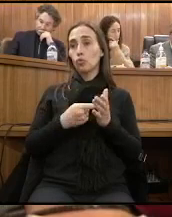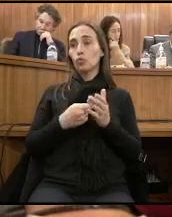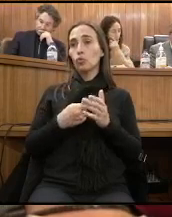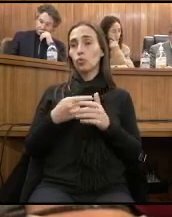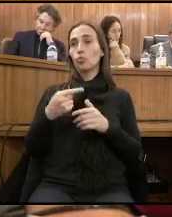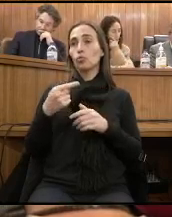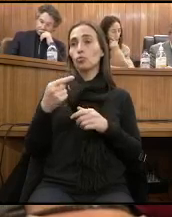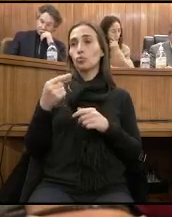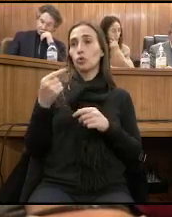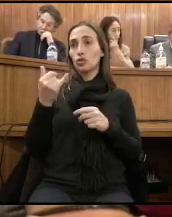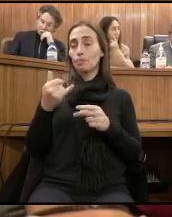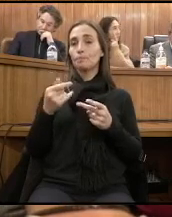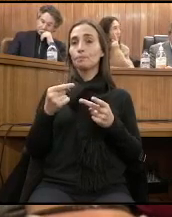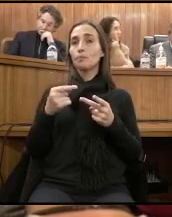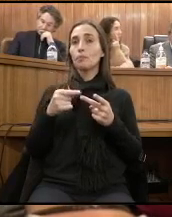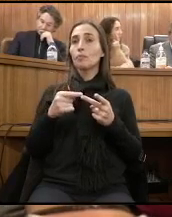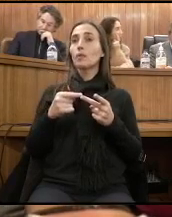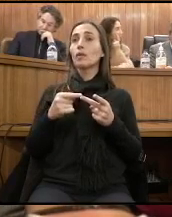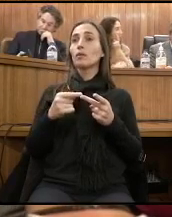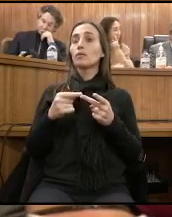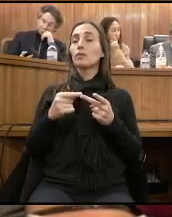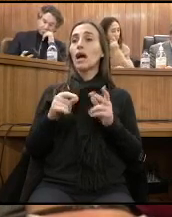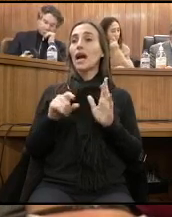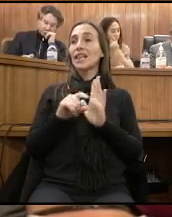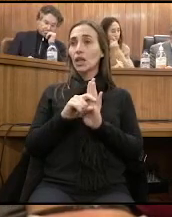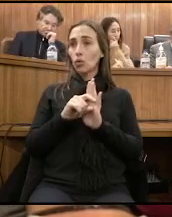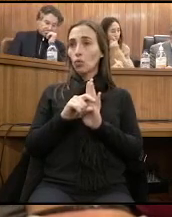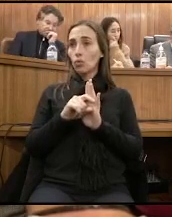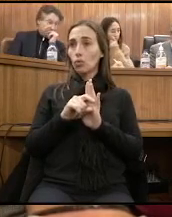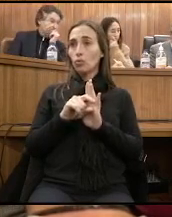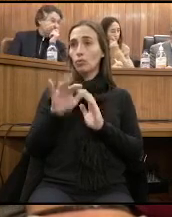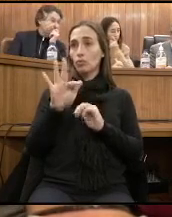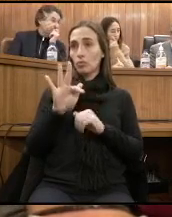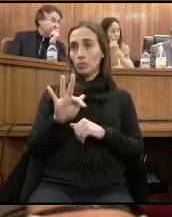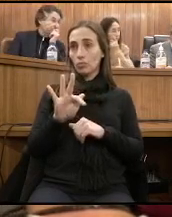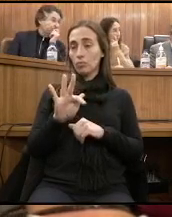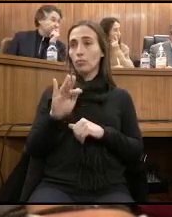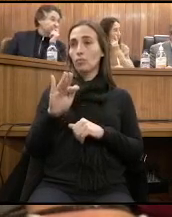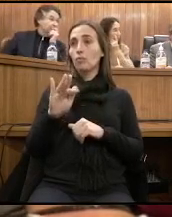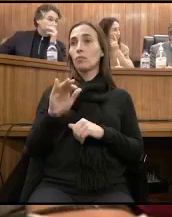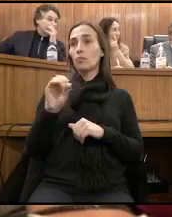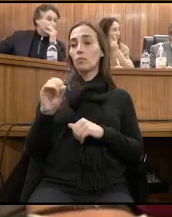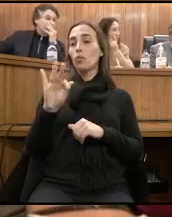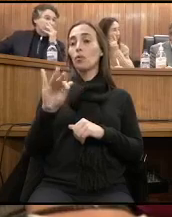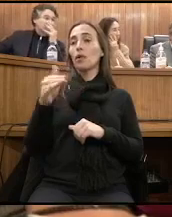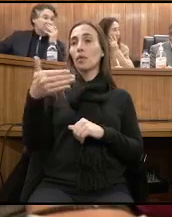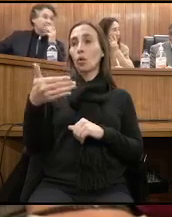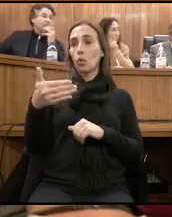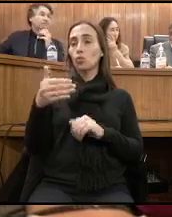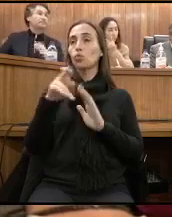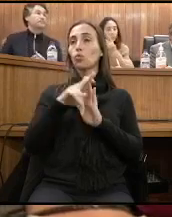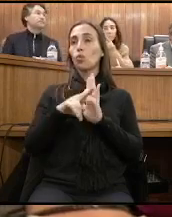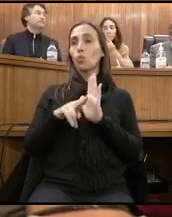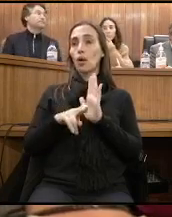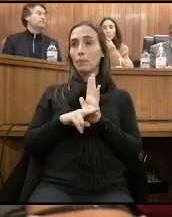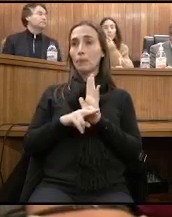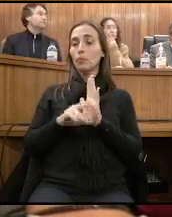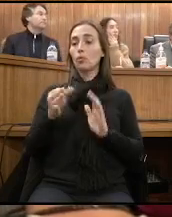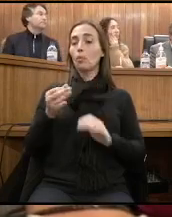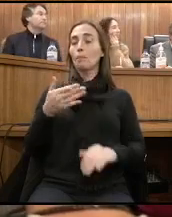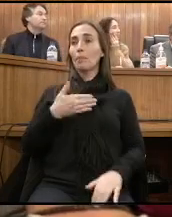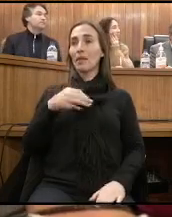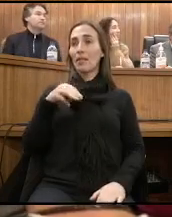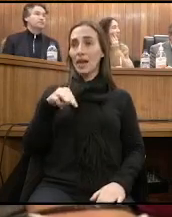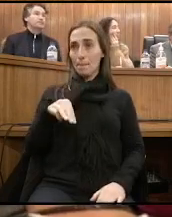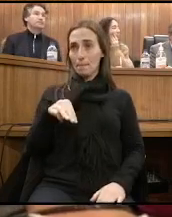EE.2. Estabelecido pelos artigos 40º e 41º do Regulamento do